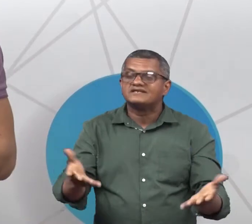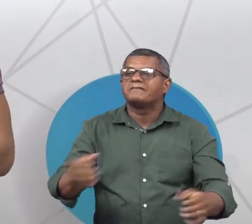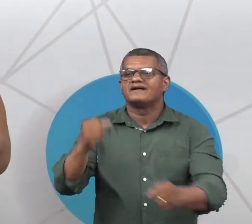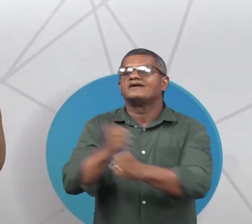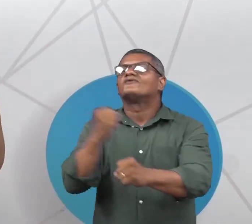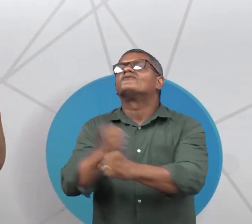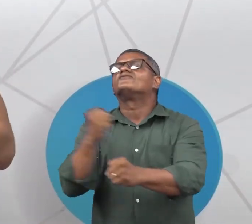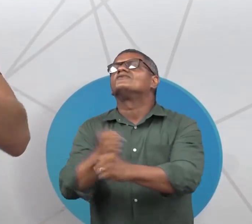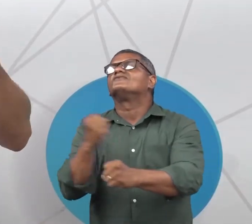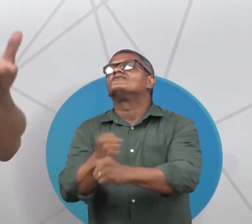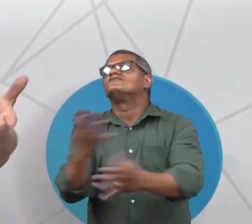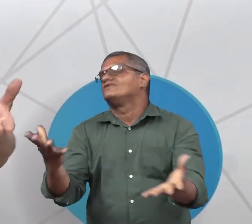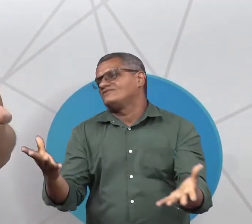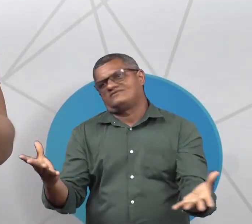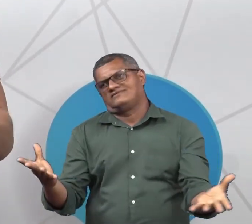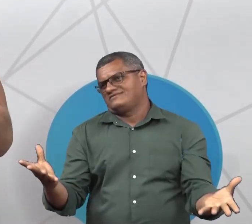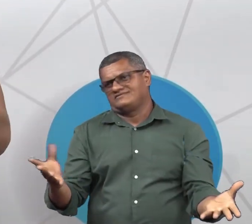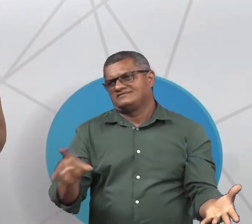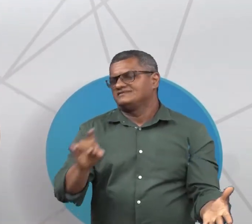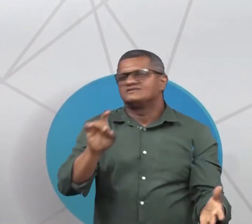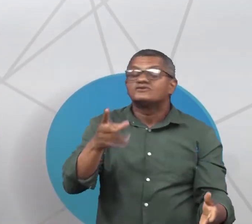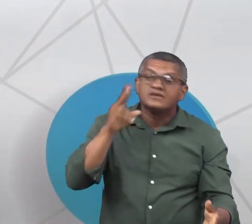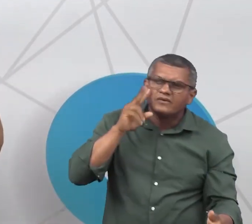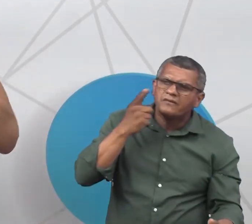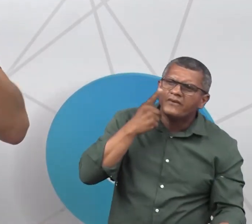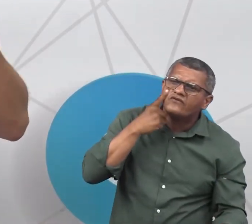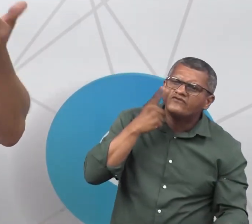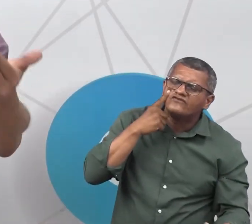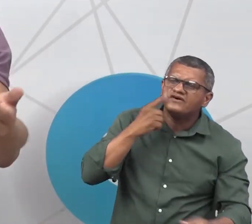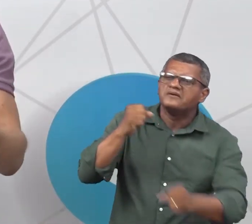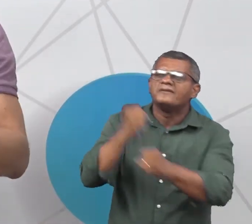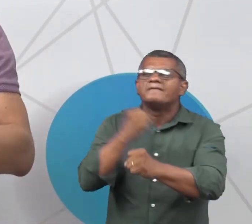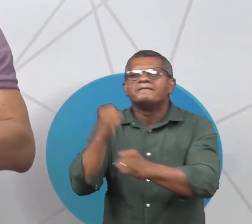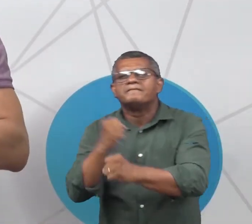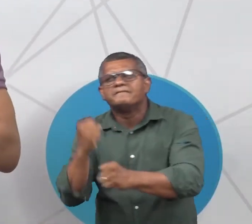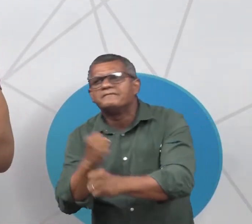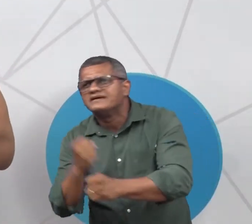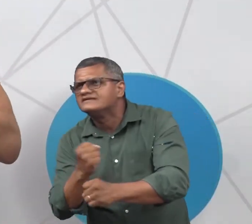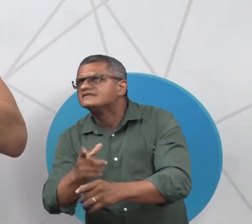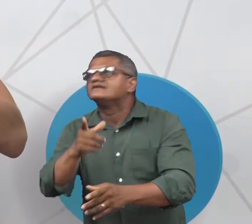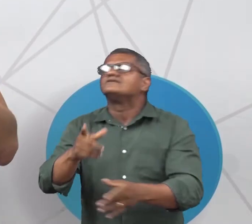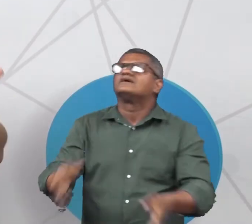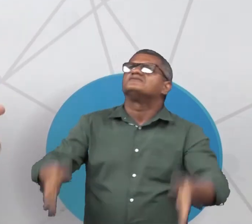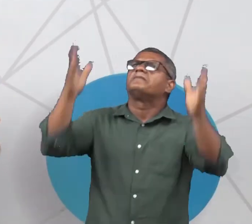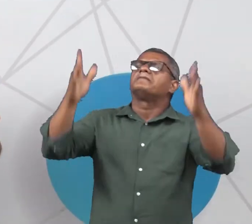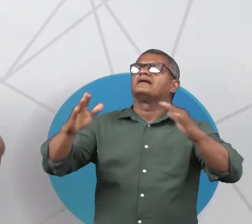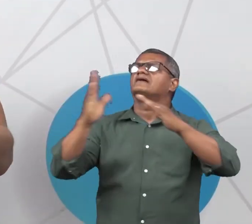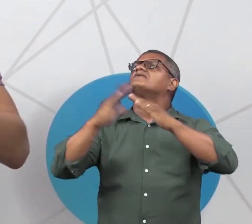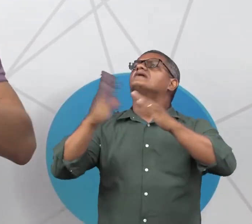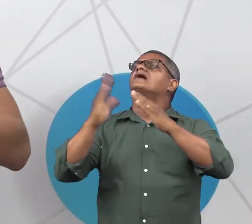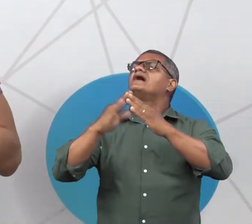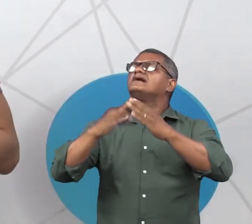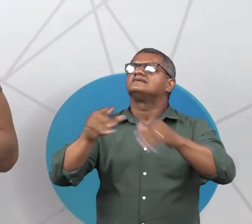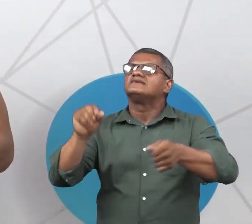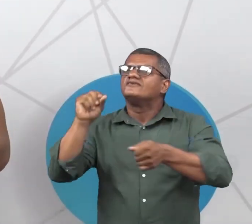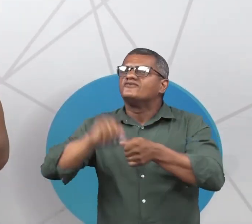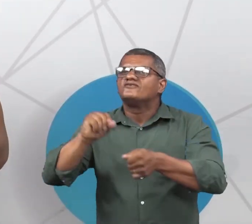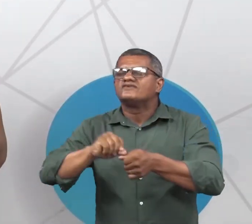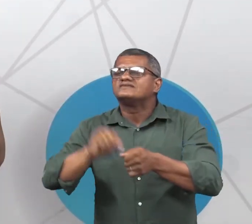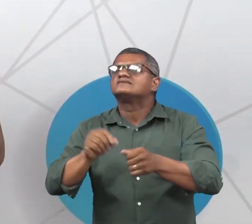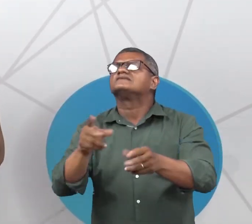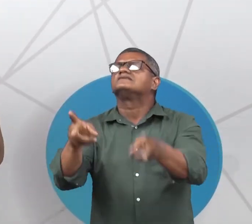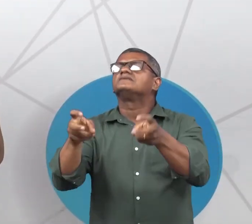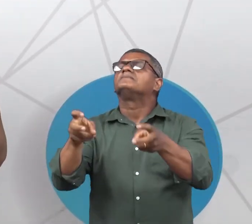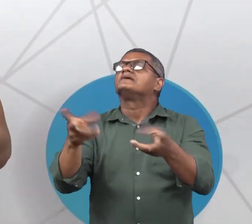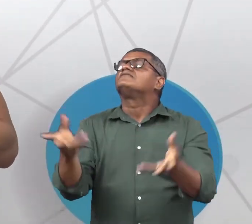construção civil? Muitas das vezes, quando nós observamos os pedreiros nas obras e nas construções, o que é que a gente